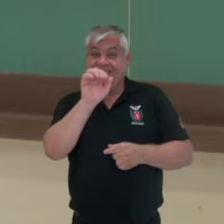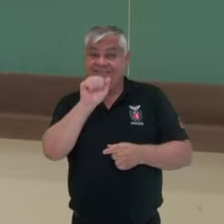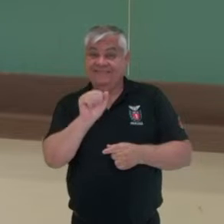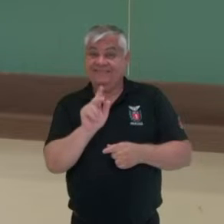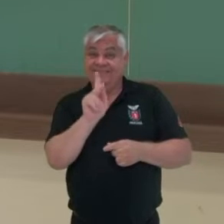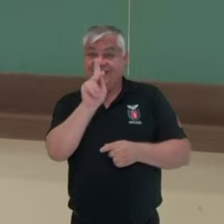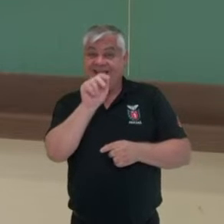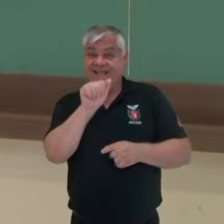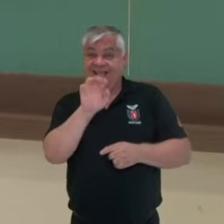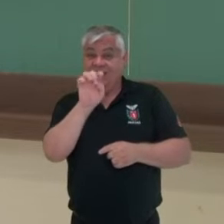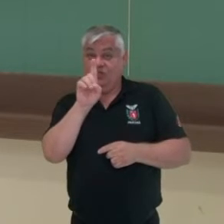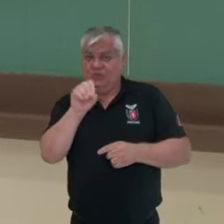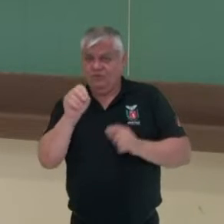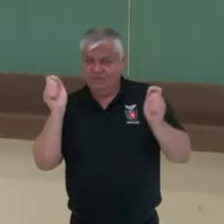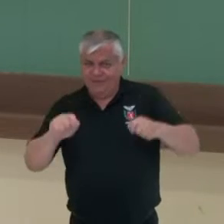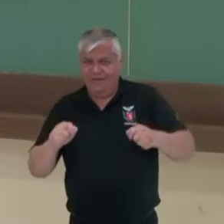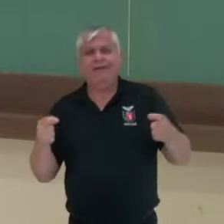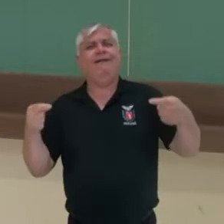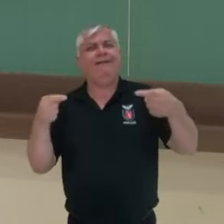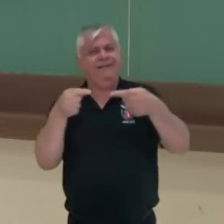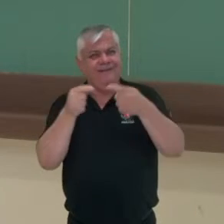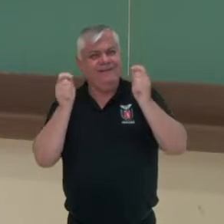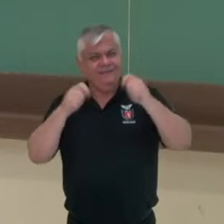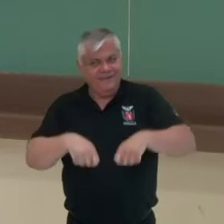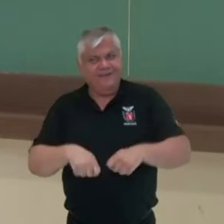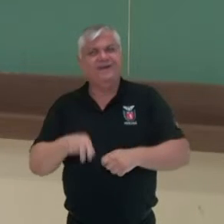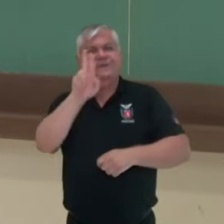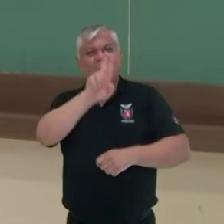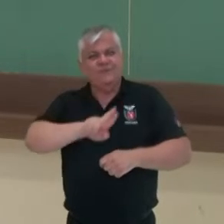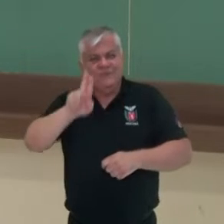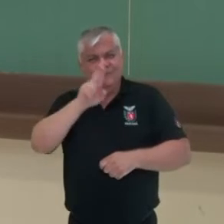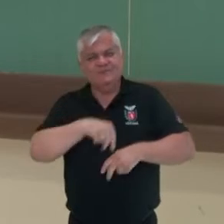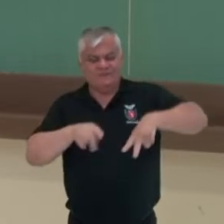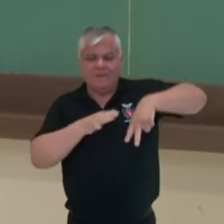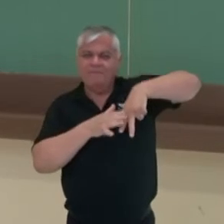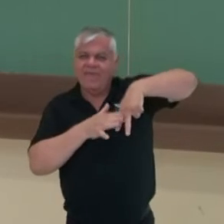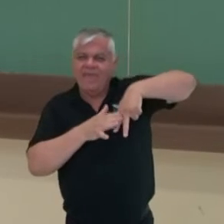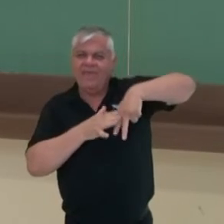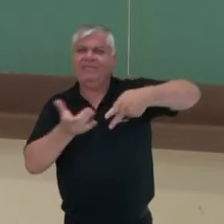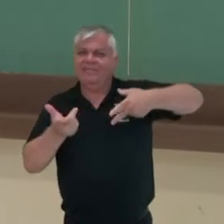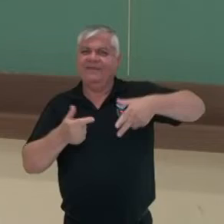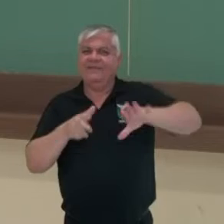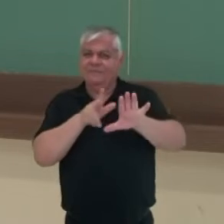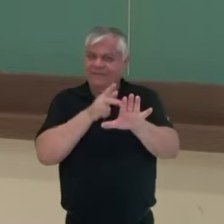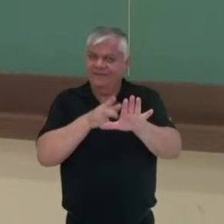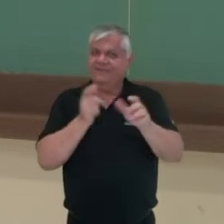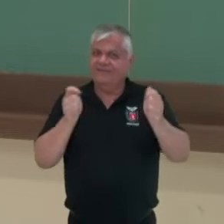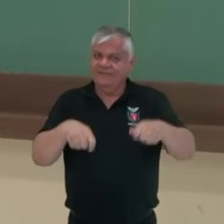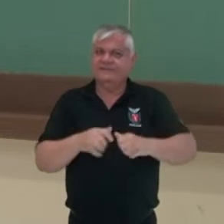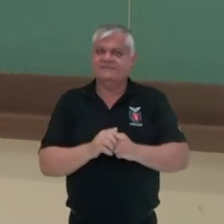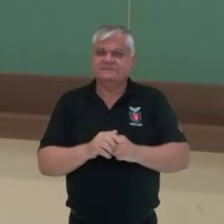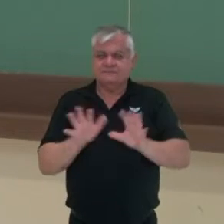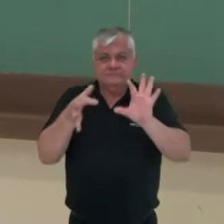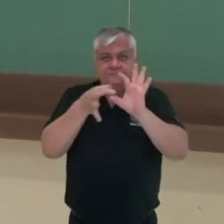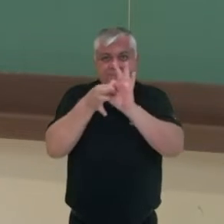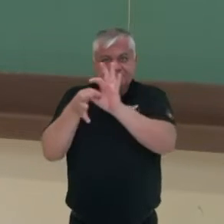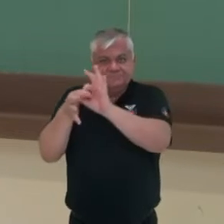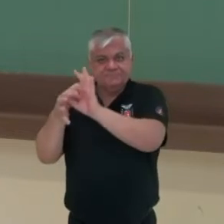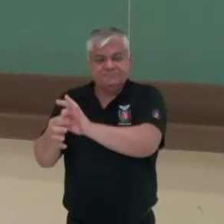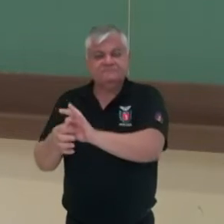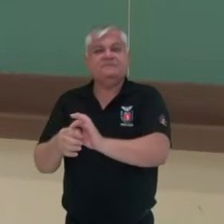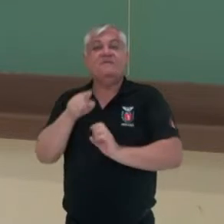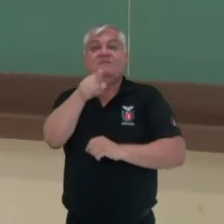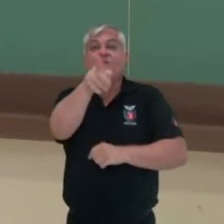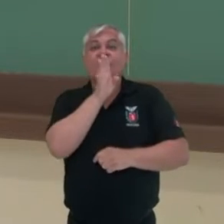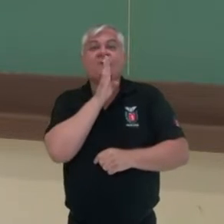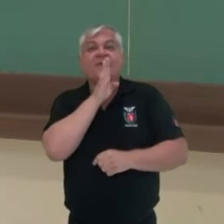entre elas? Sim, né? Pela questão da utilização das pernas, enfim. Tá? Se vocês puderem ir fazendo esses links com as lutas que